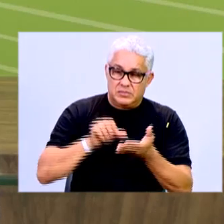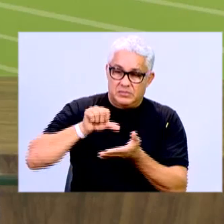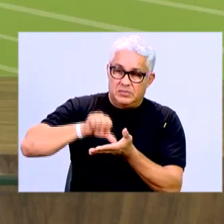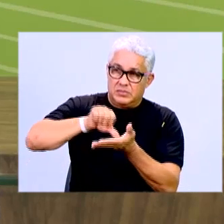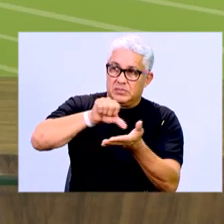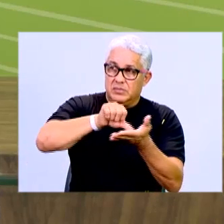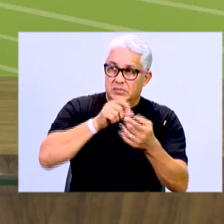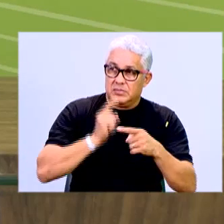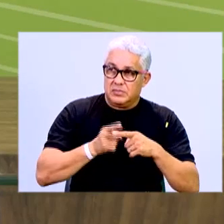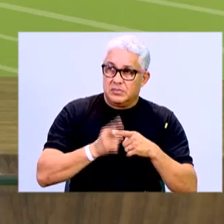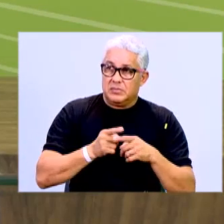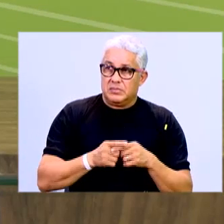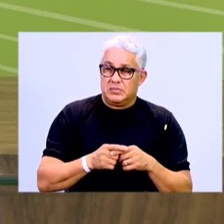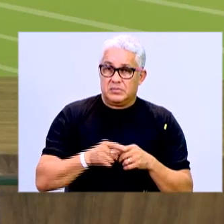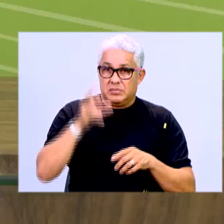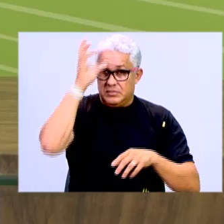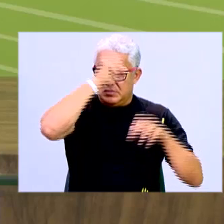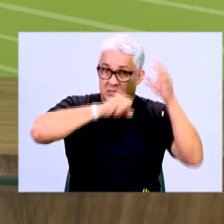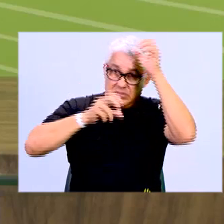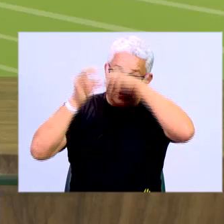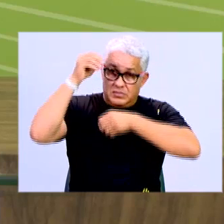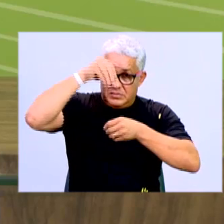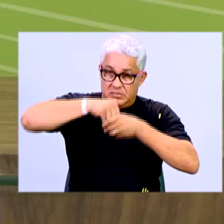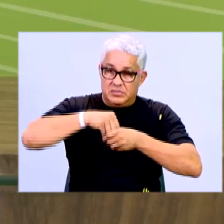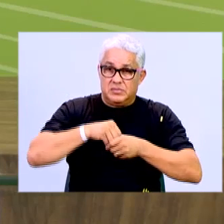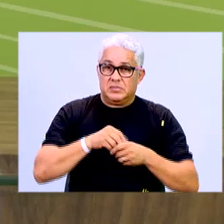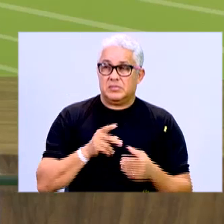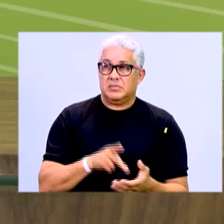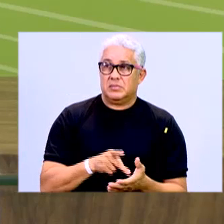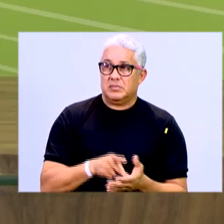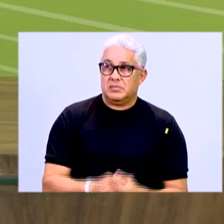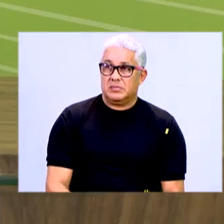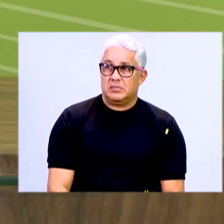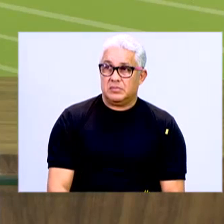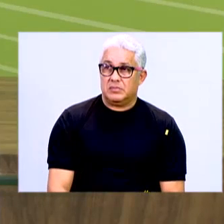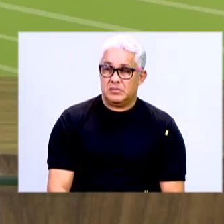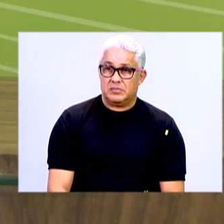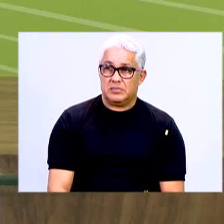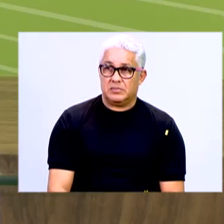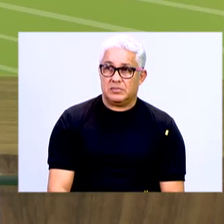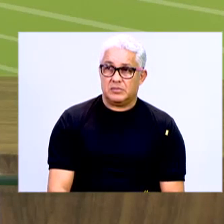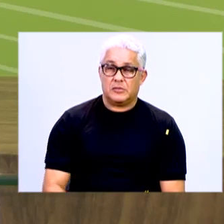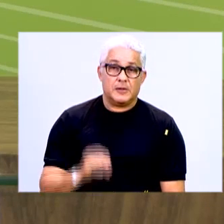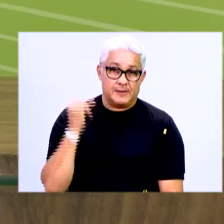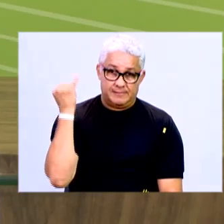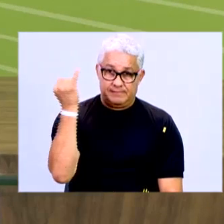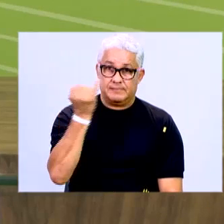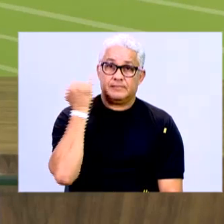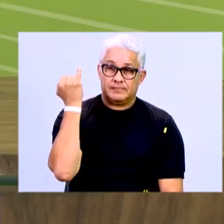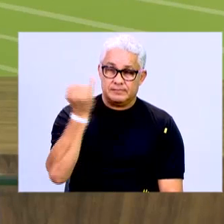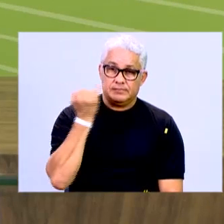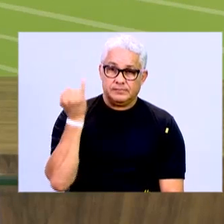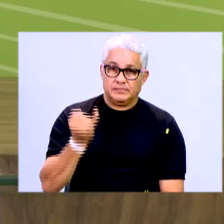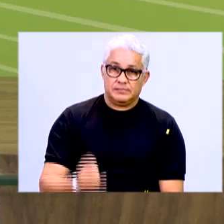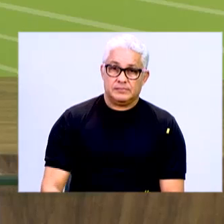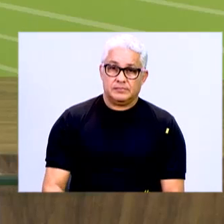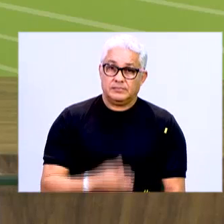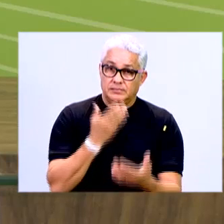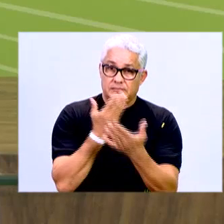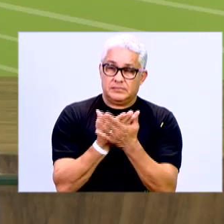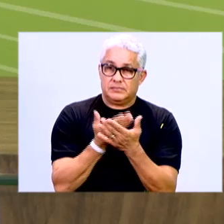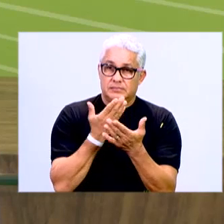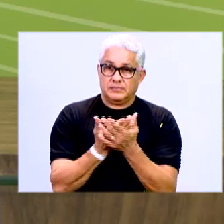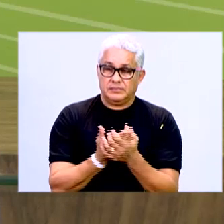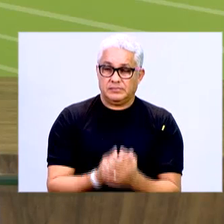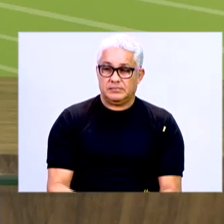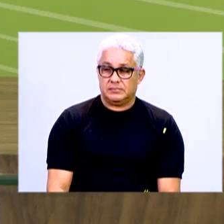porque faz parte da aprendizagem, na verdade, é uma das partes importantíssimas, né, dessa aula,